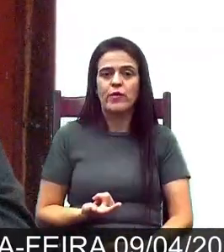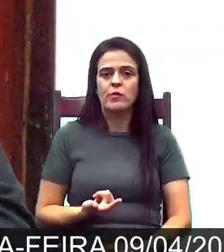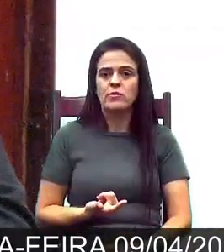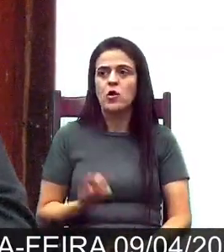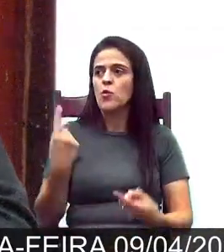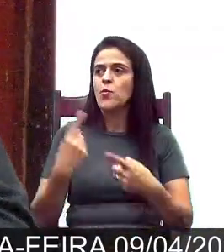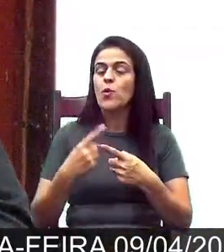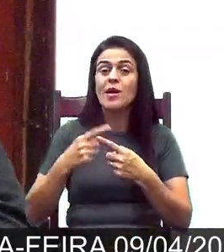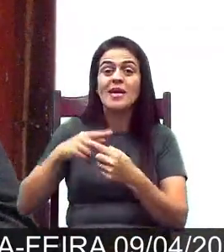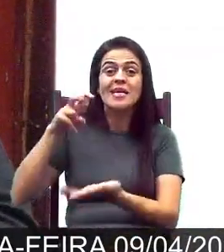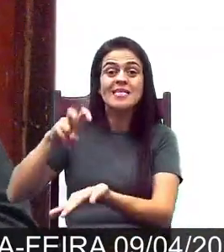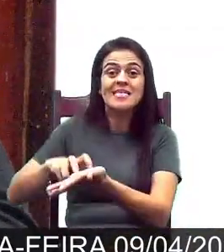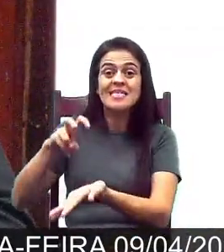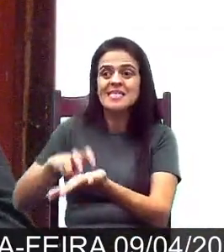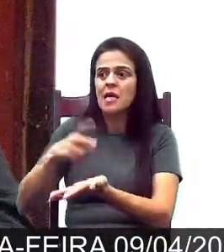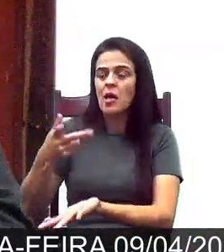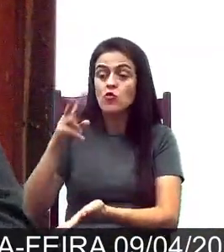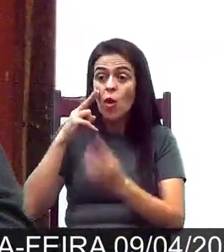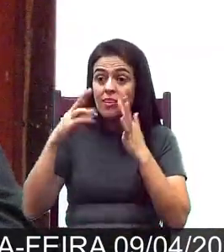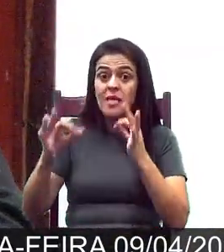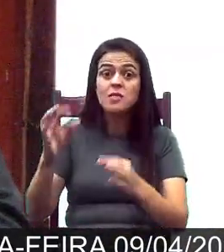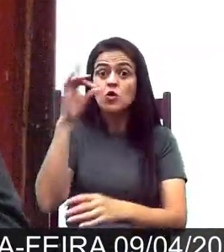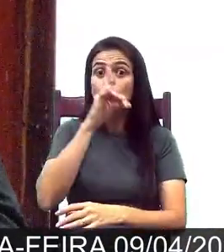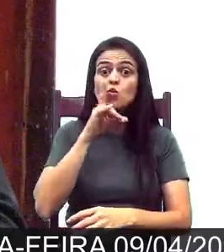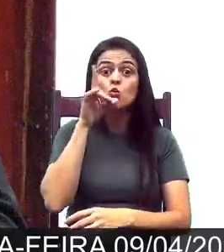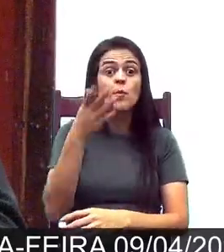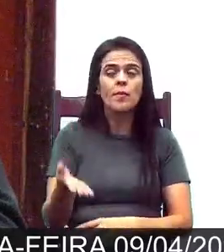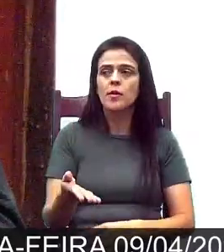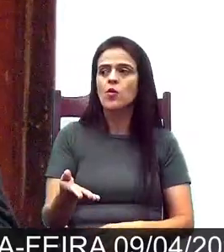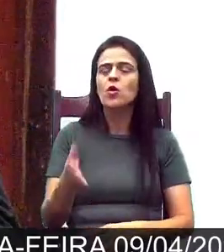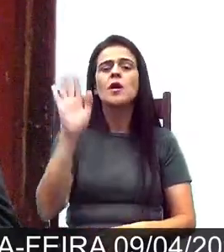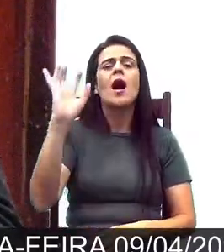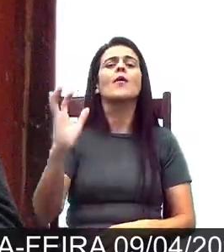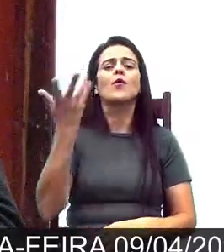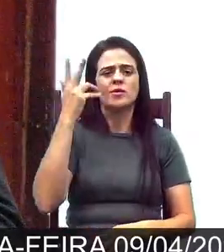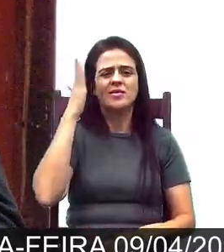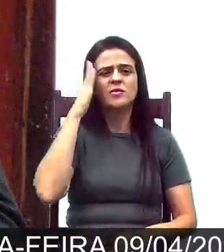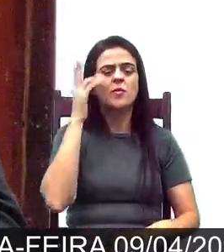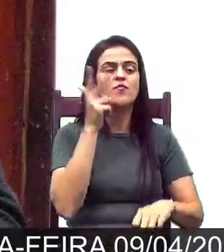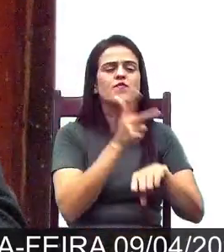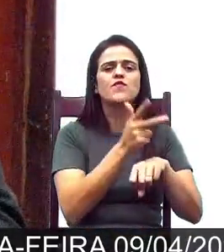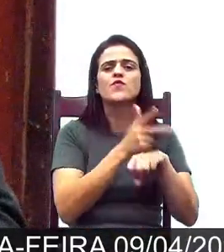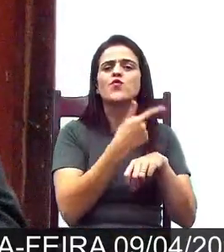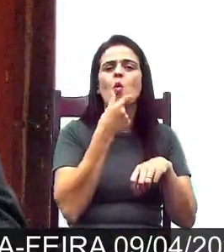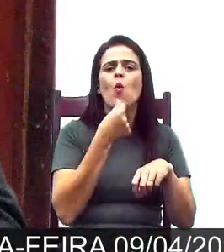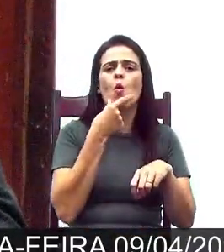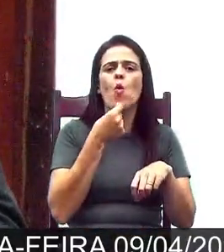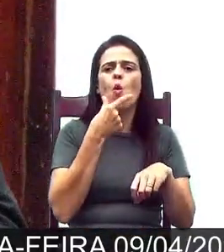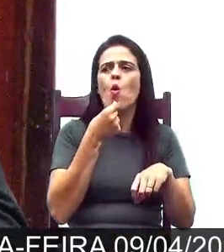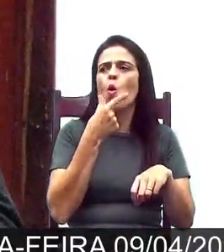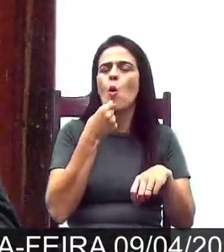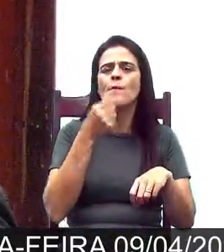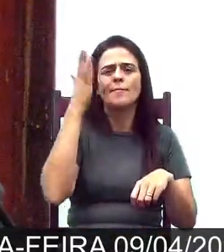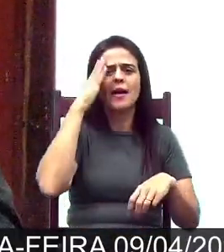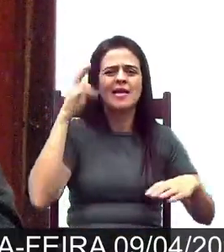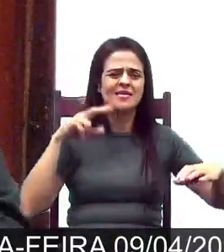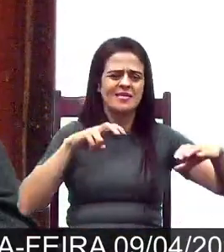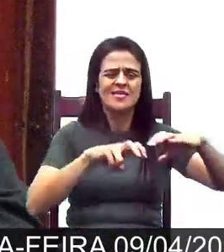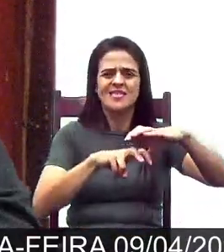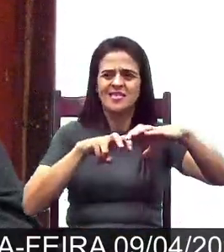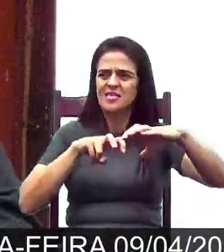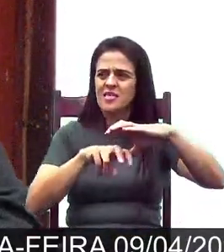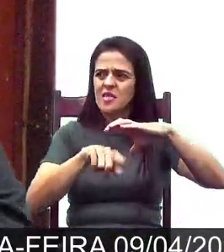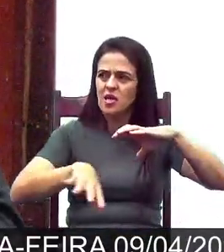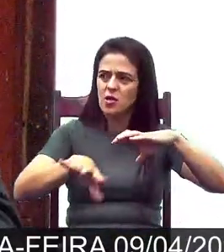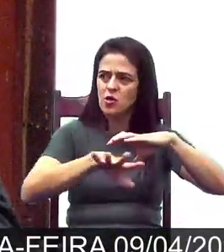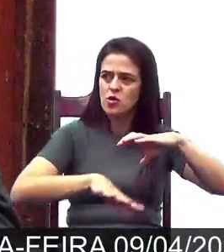manhã. E aí para 2 coisas, porque aconteceu um fato também, um vídeo de um cara que ele estacionou ali,